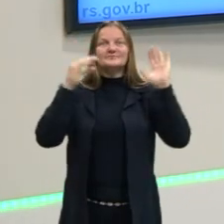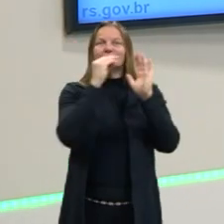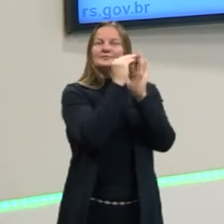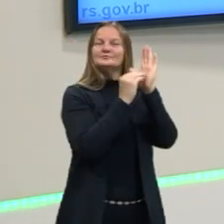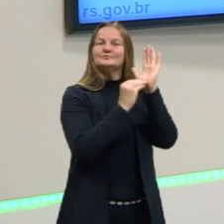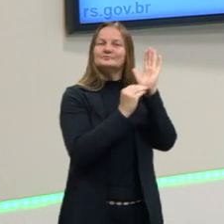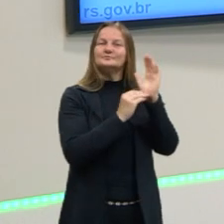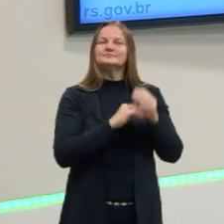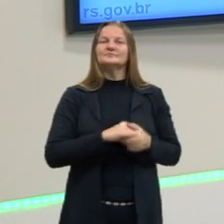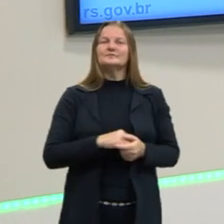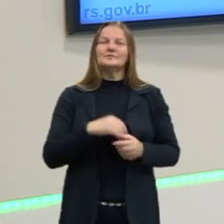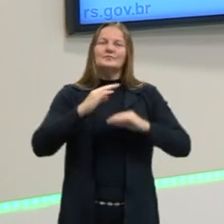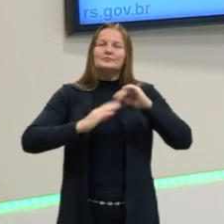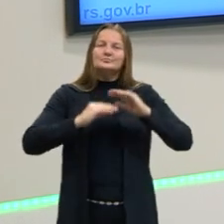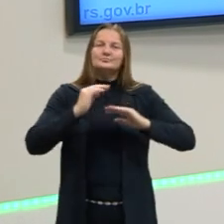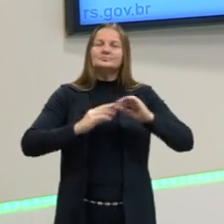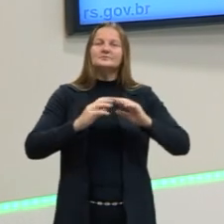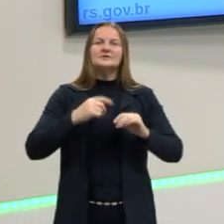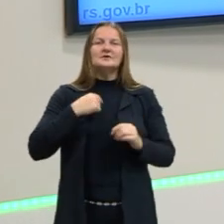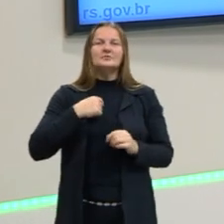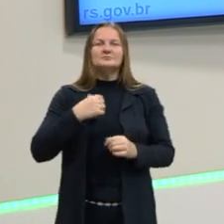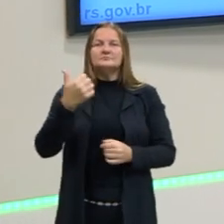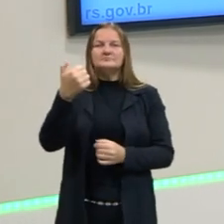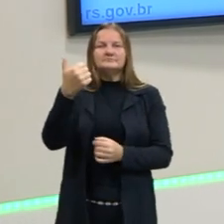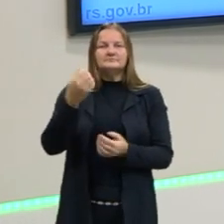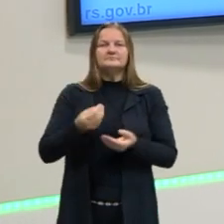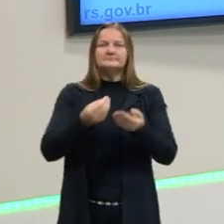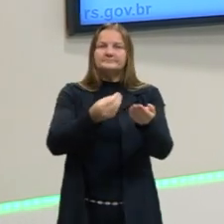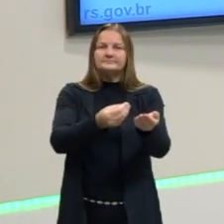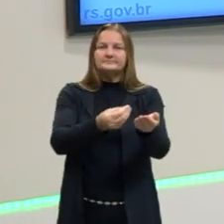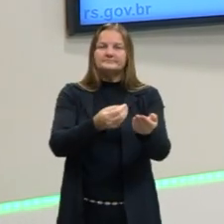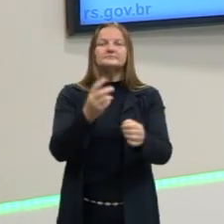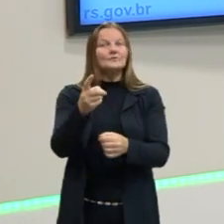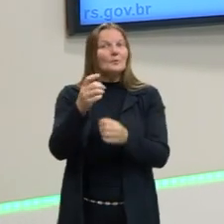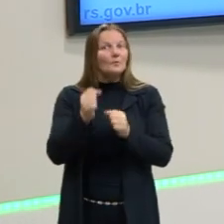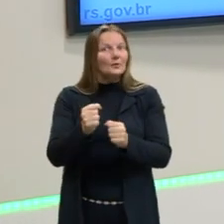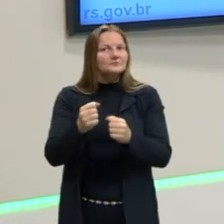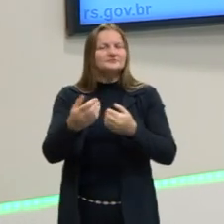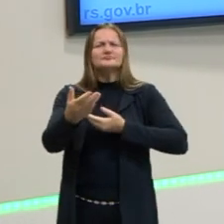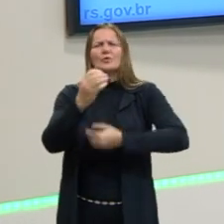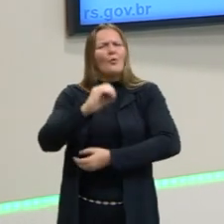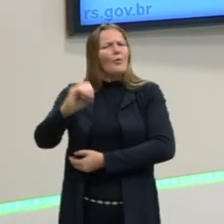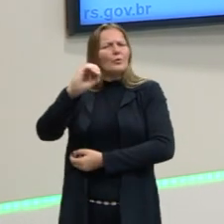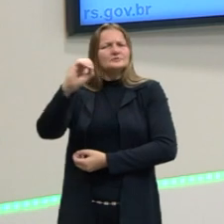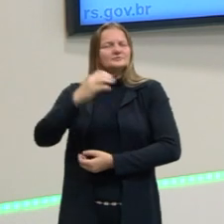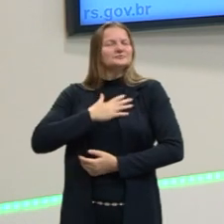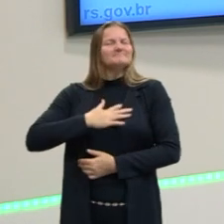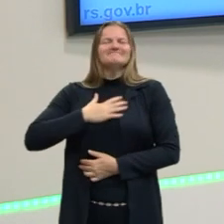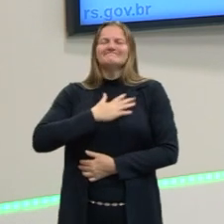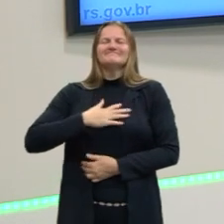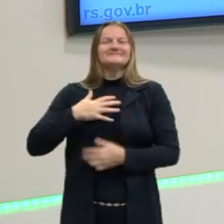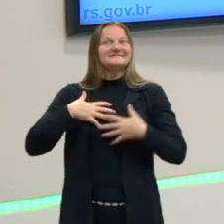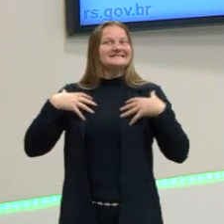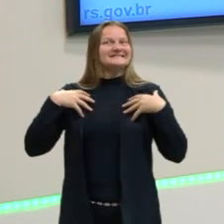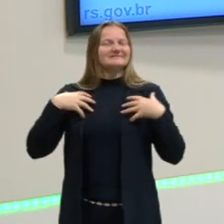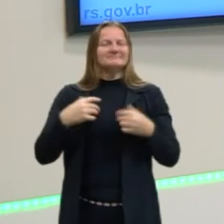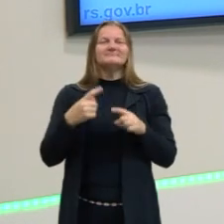matéria saber que o fato de emprestar minha caneta que ele colega vai poder trabalhar é ótimo isso é uma satisfação alguma coisa